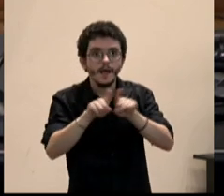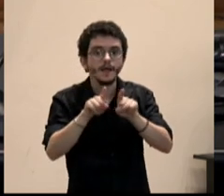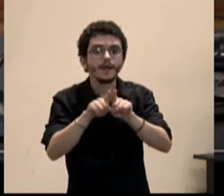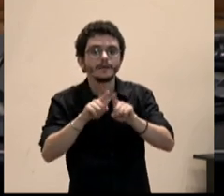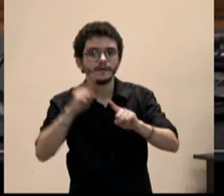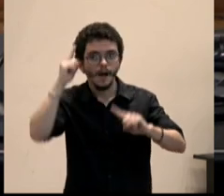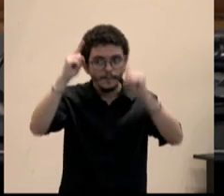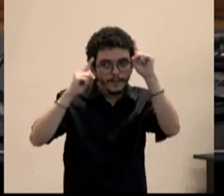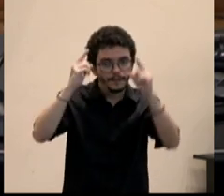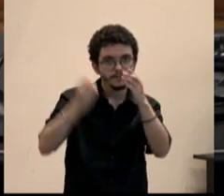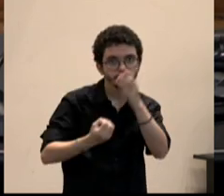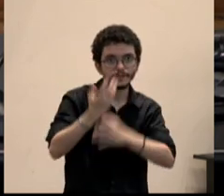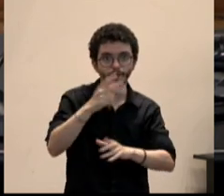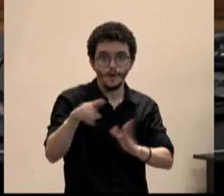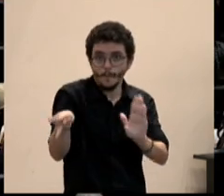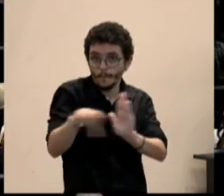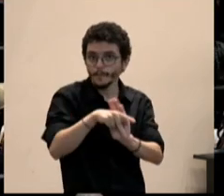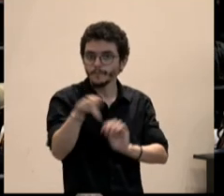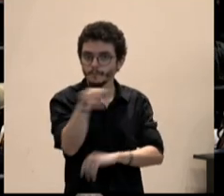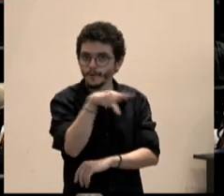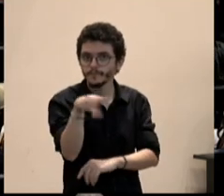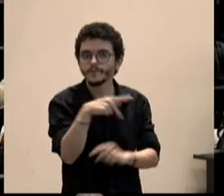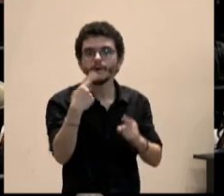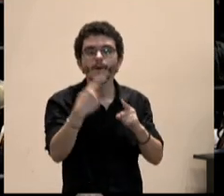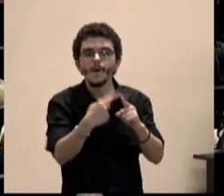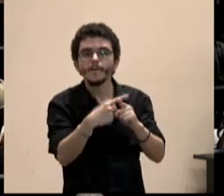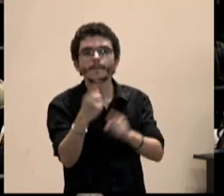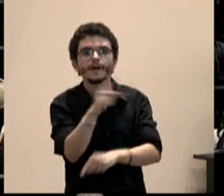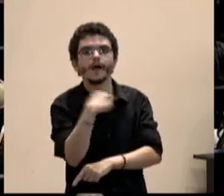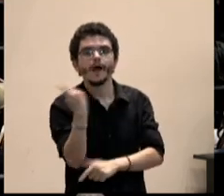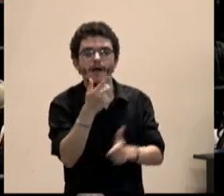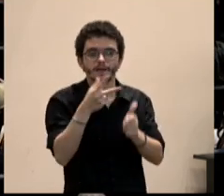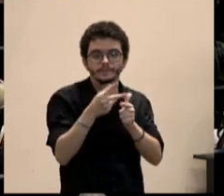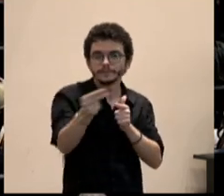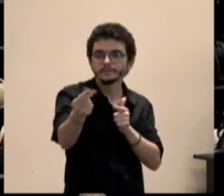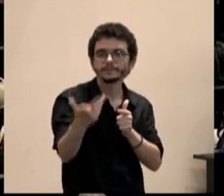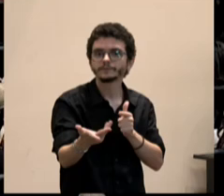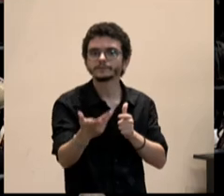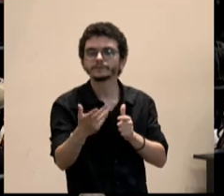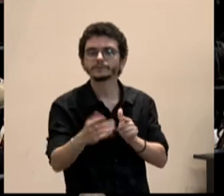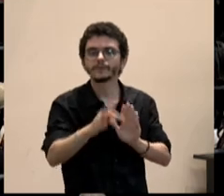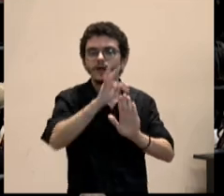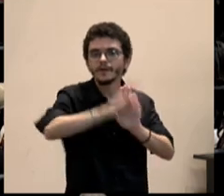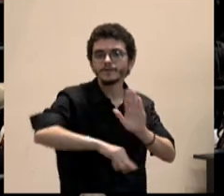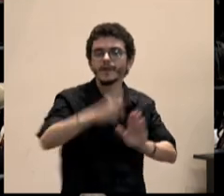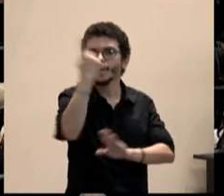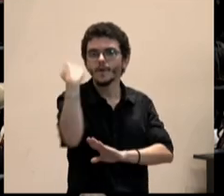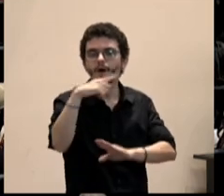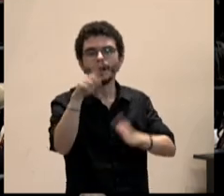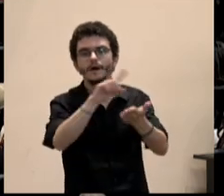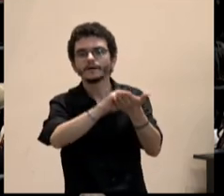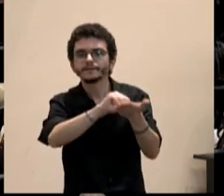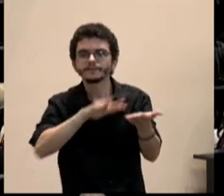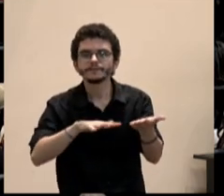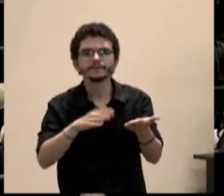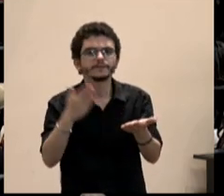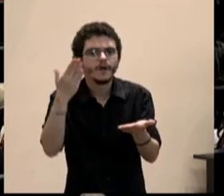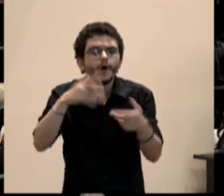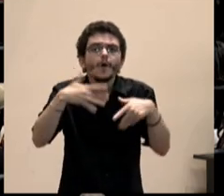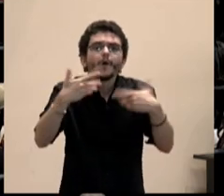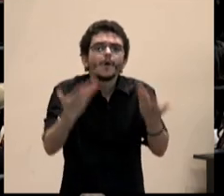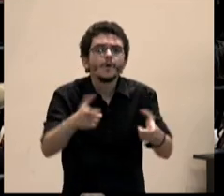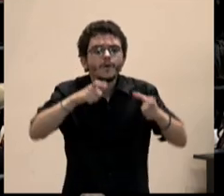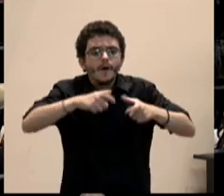professor. Tá? Porque a gente conquista 1/3 de hora atividade e sabe qual é o espaço de